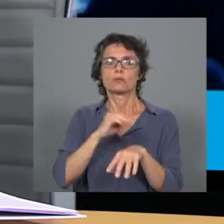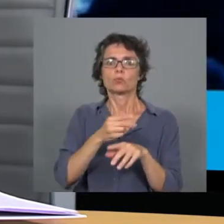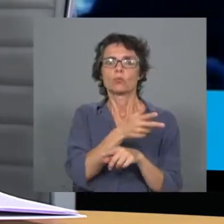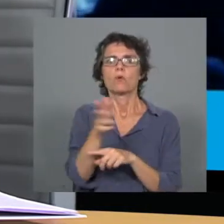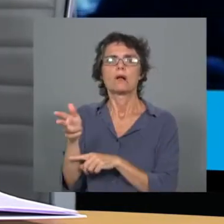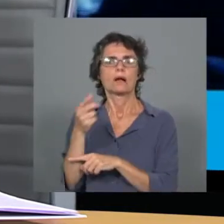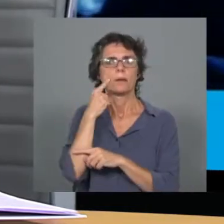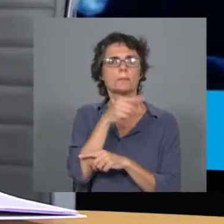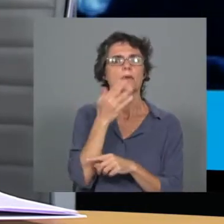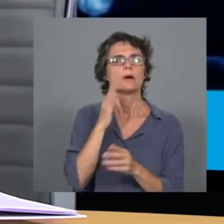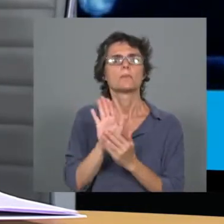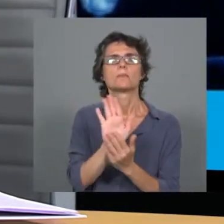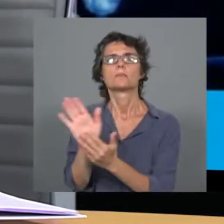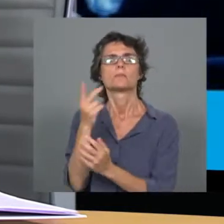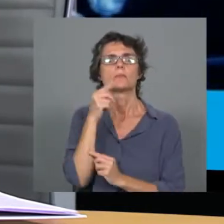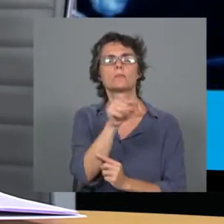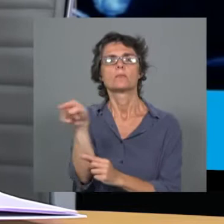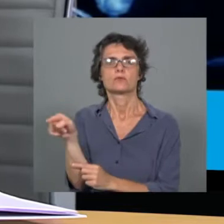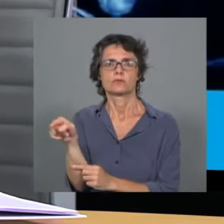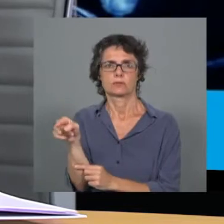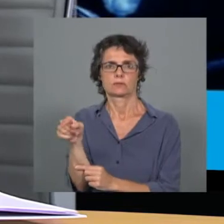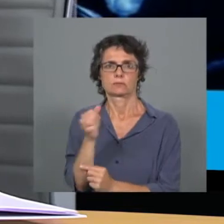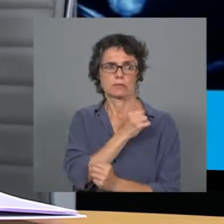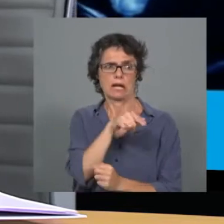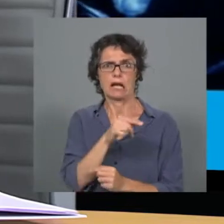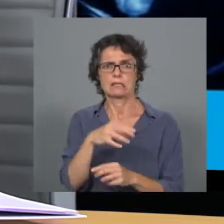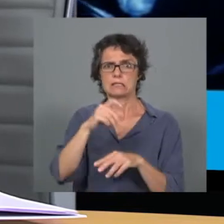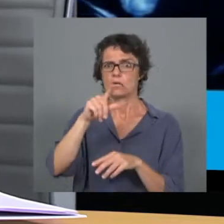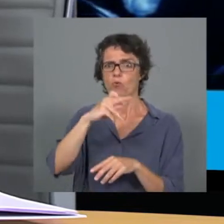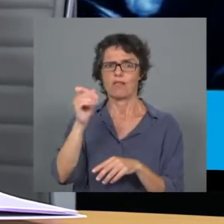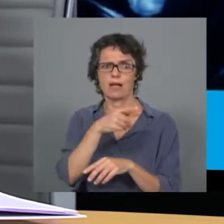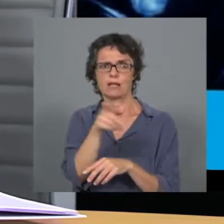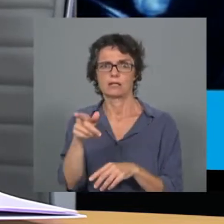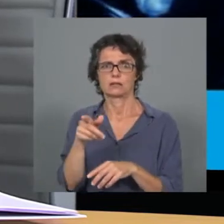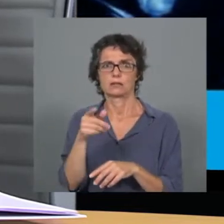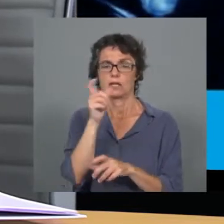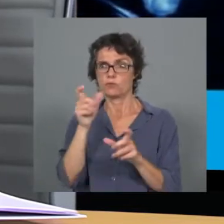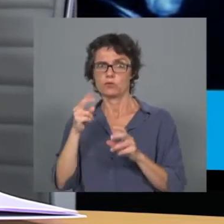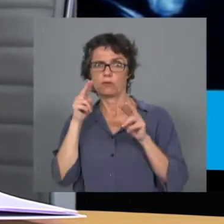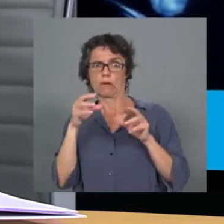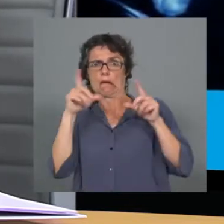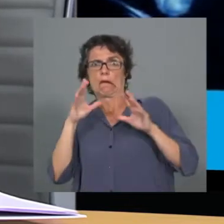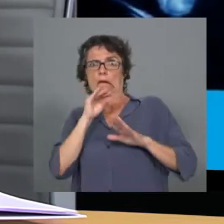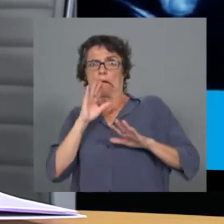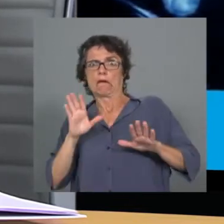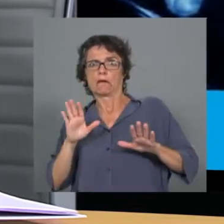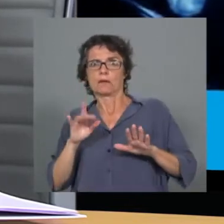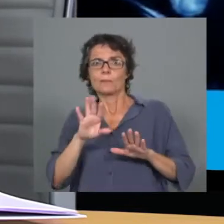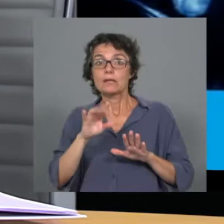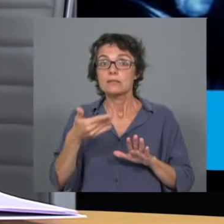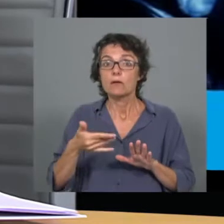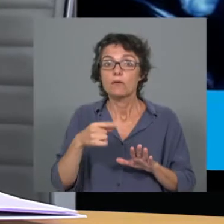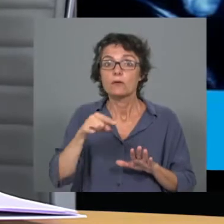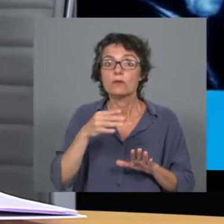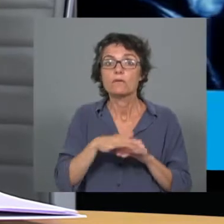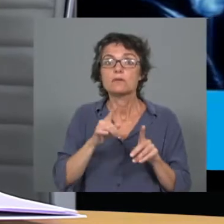adentro, pelos hospitais adentro, pelas casas adentro das pessoas. Agora, o que nós temos que fazer é não permitir que se